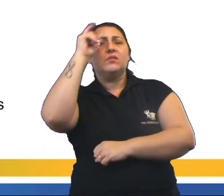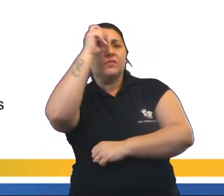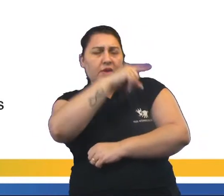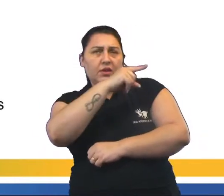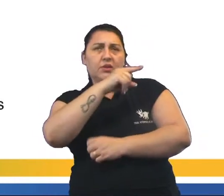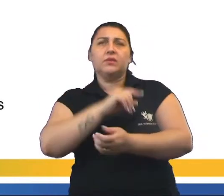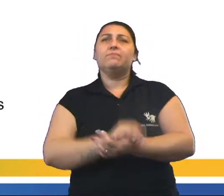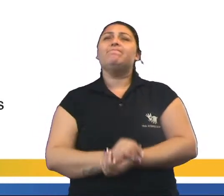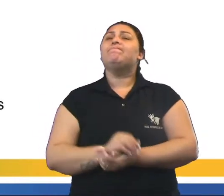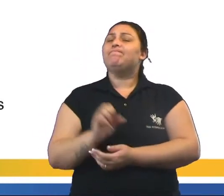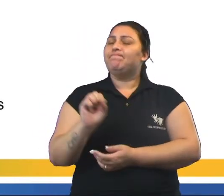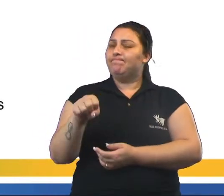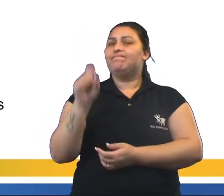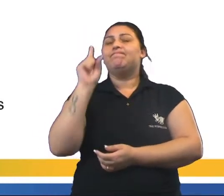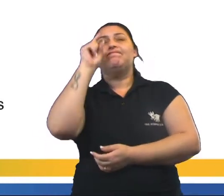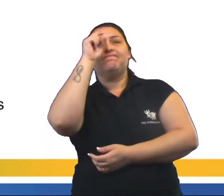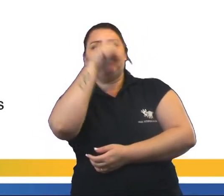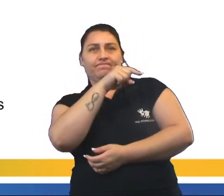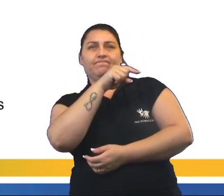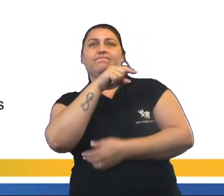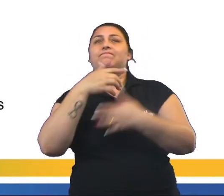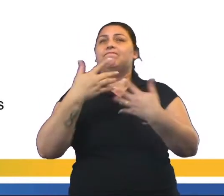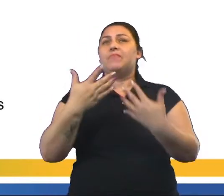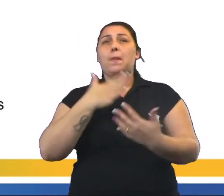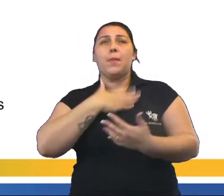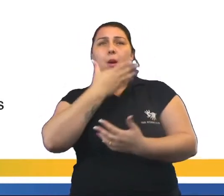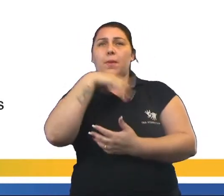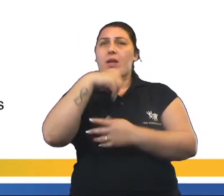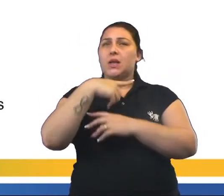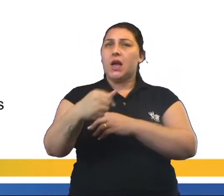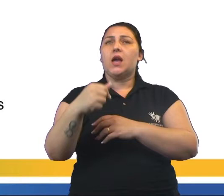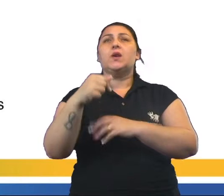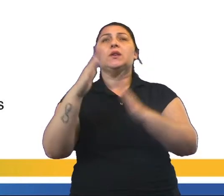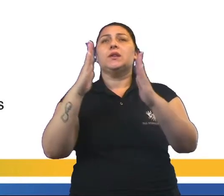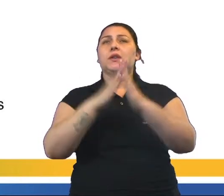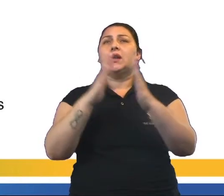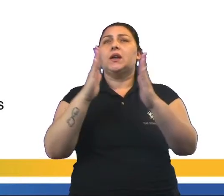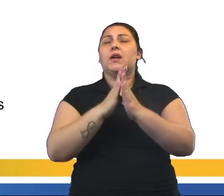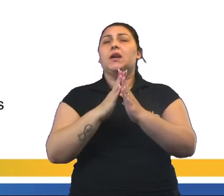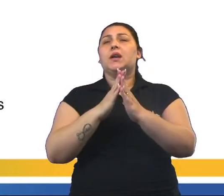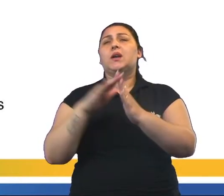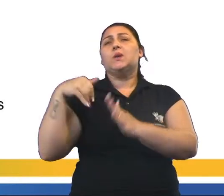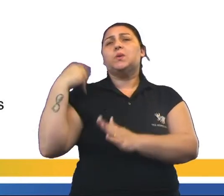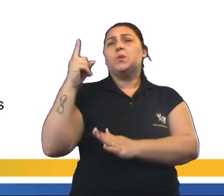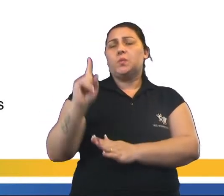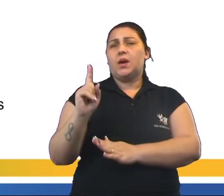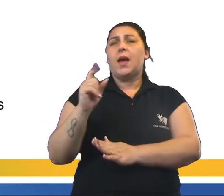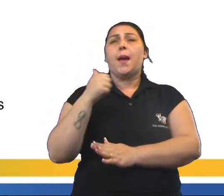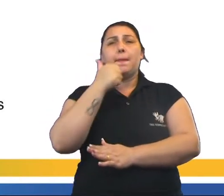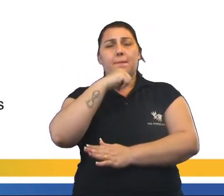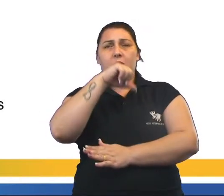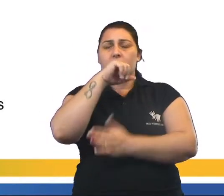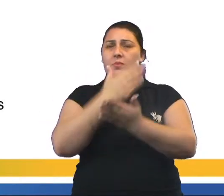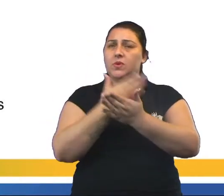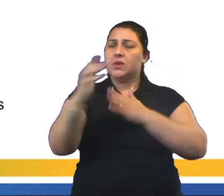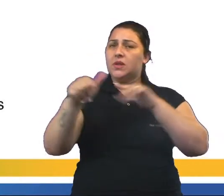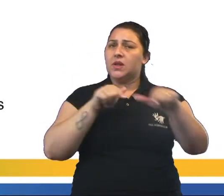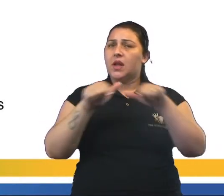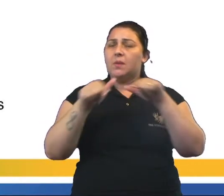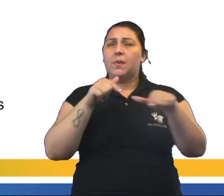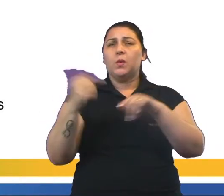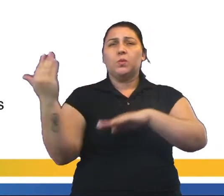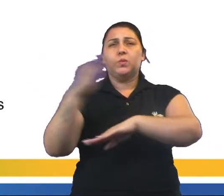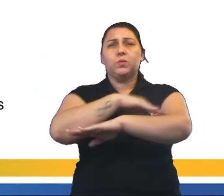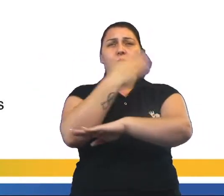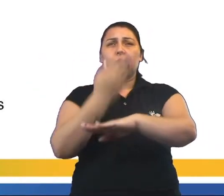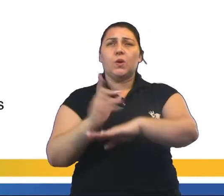Difícil? Era difícil, né? Assim, meu pai saiu de casa, eu tinha menos de 1 ano. Minha mãe começou a trabalhar o dia